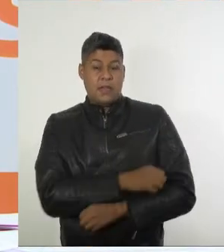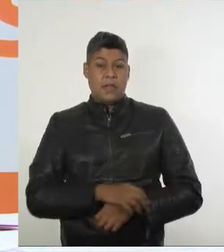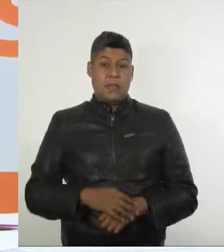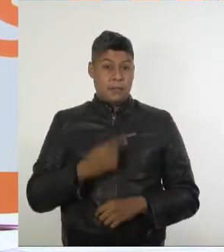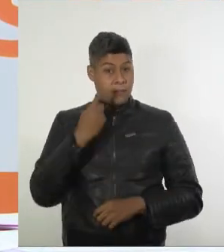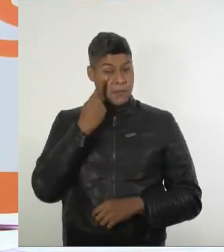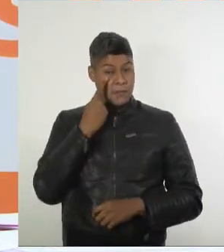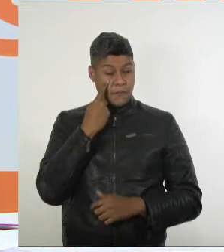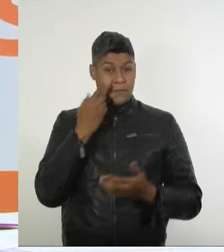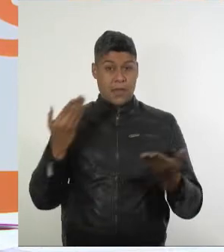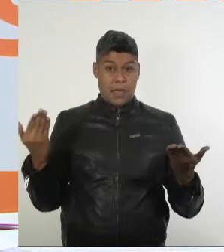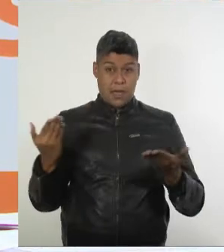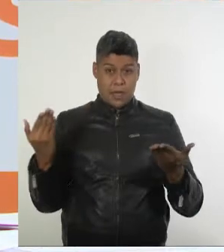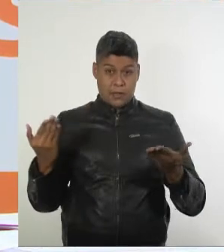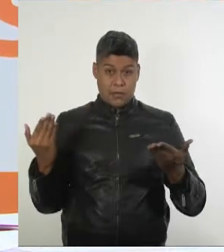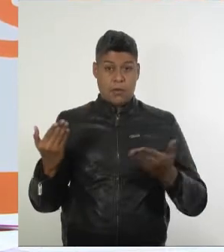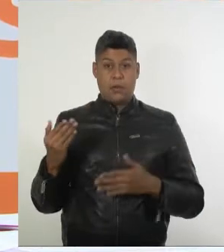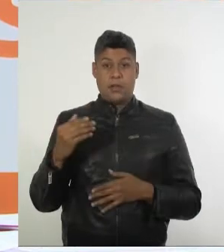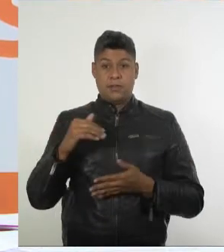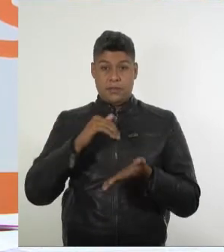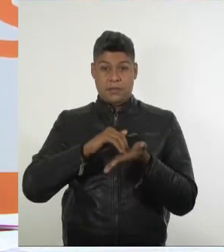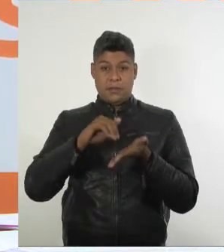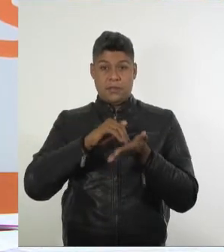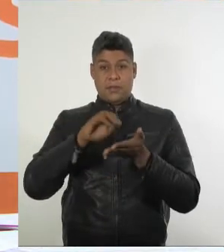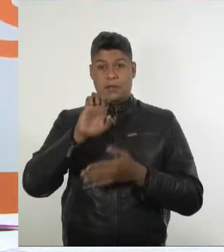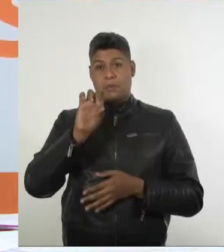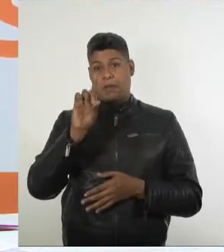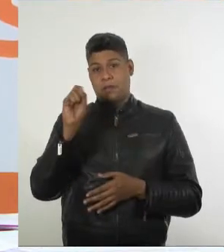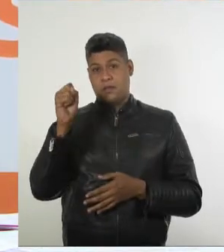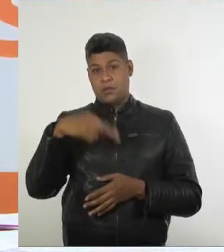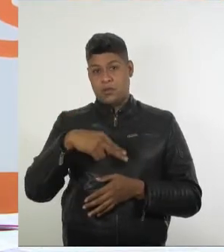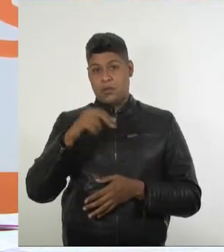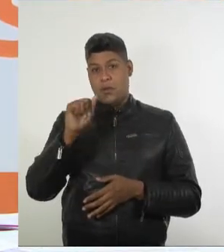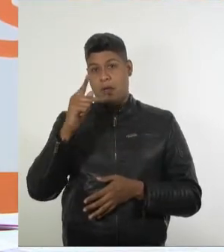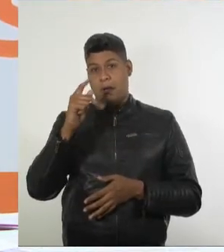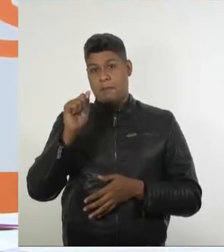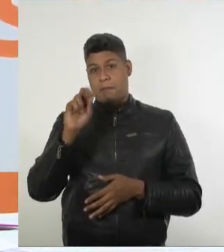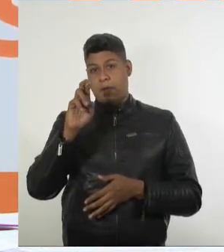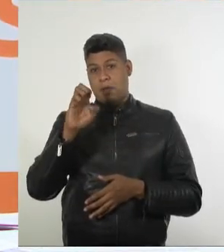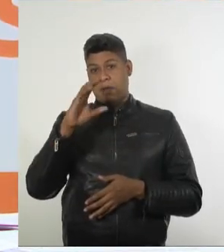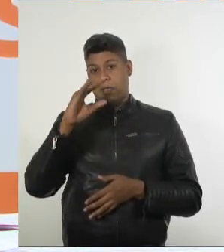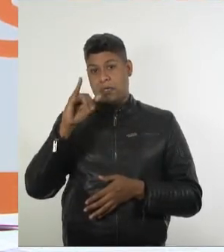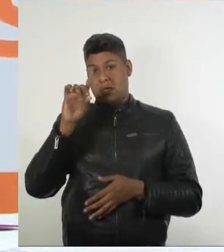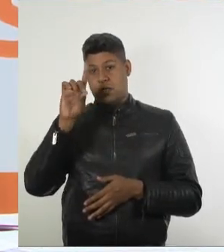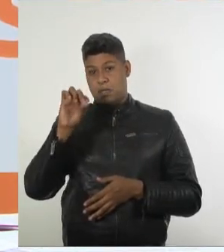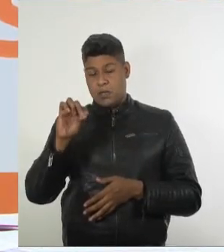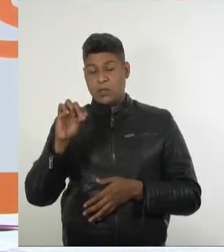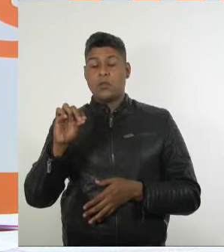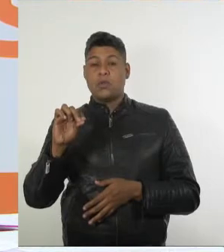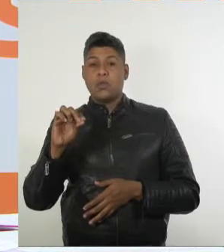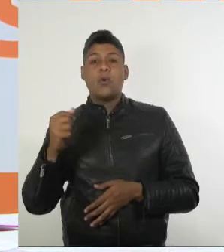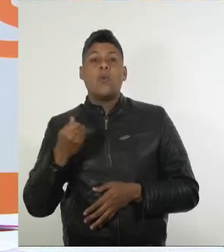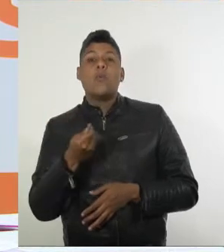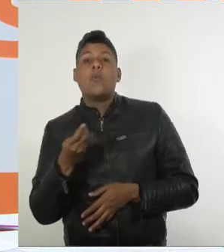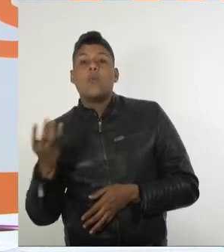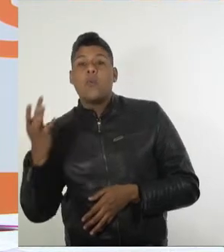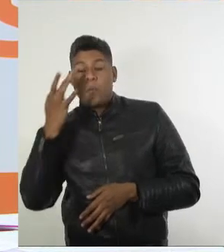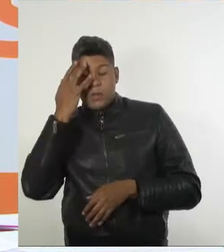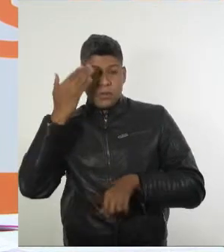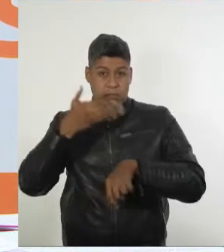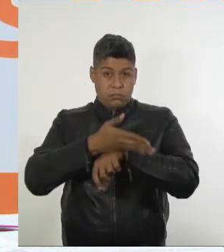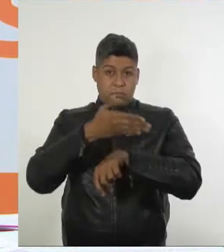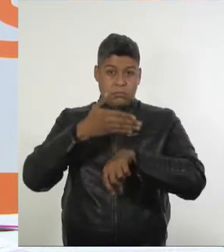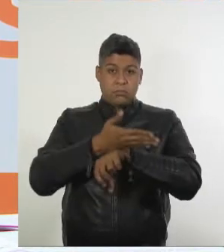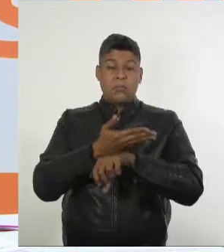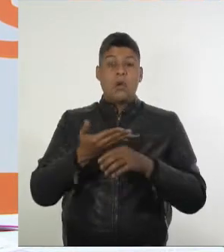vão ver agora na apresentação do secretário Edson Aparecido, como tem a queda de óbito, como tem sido a questão das ocupações dos nossos leitos. Hoje